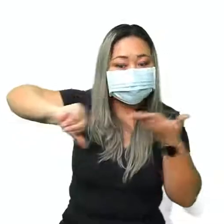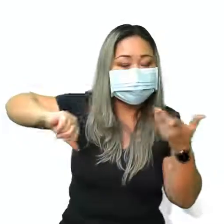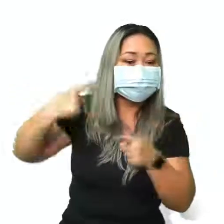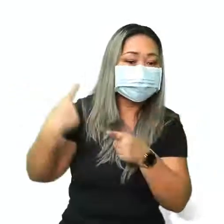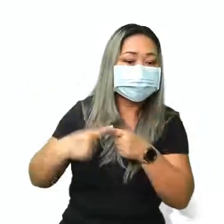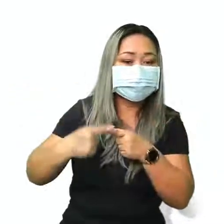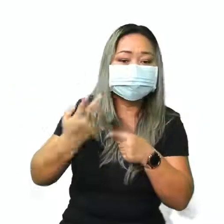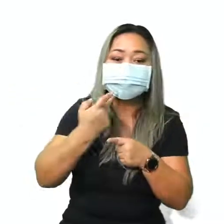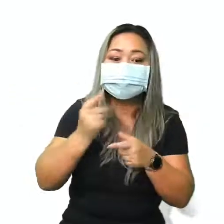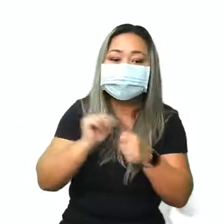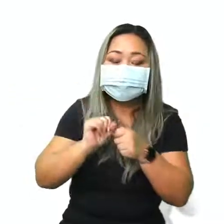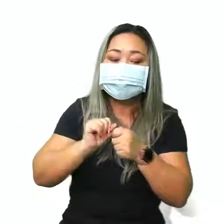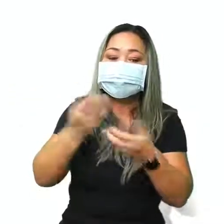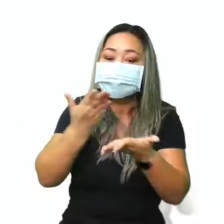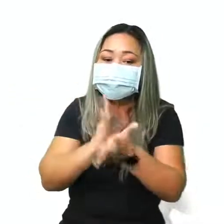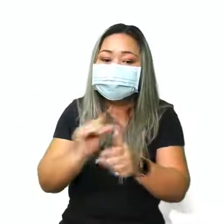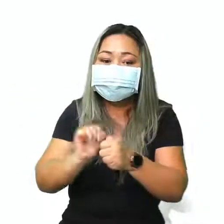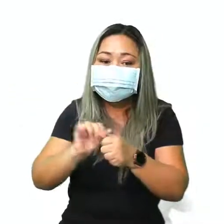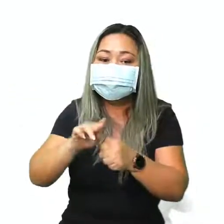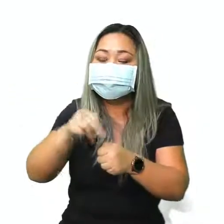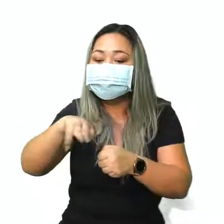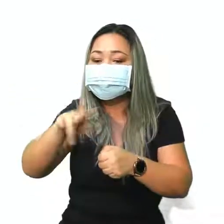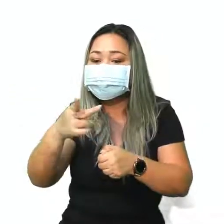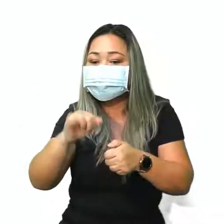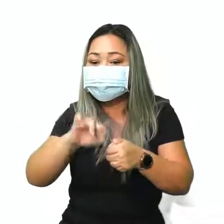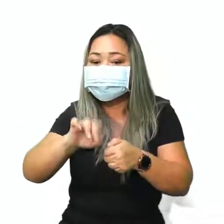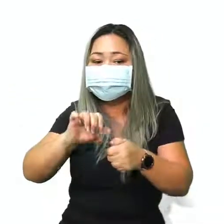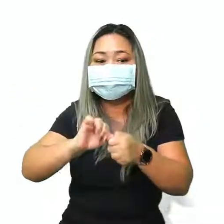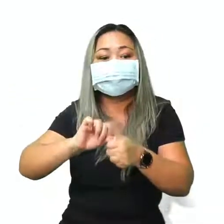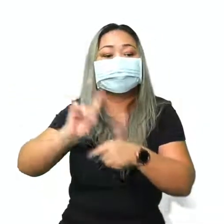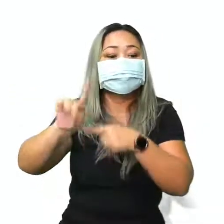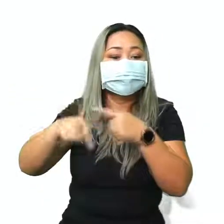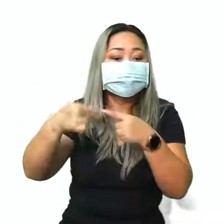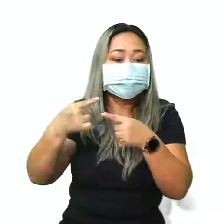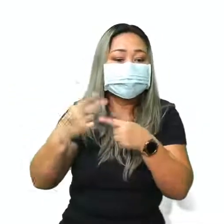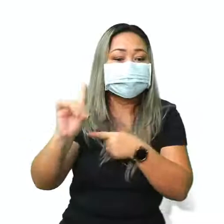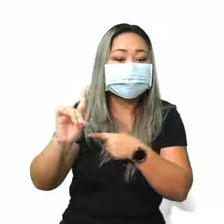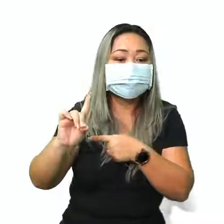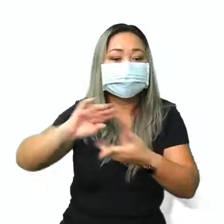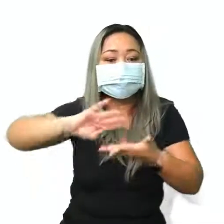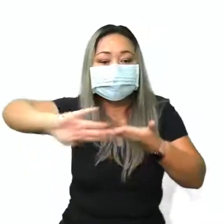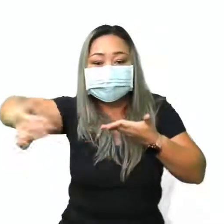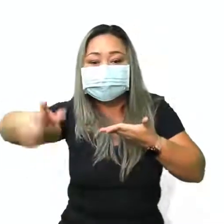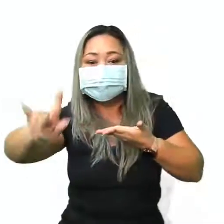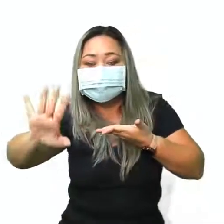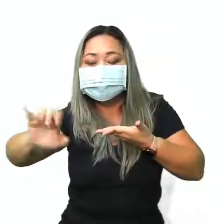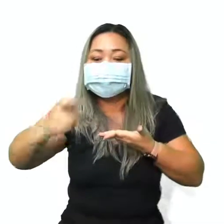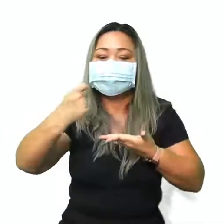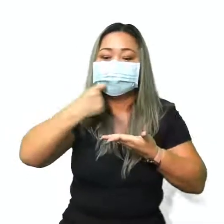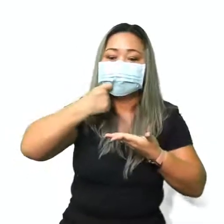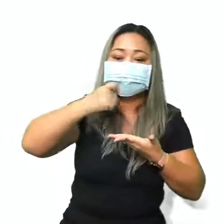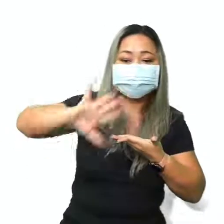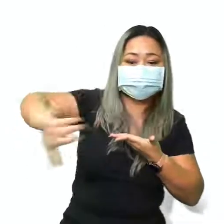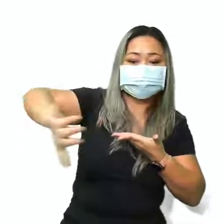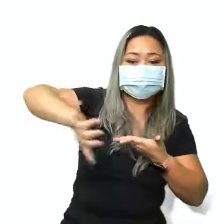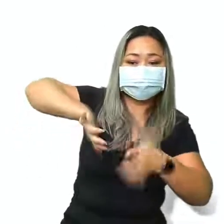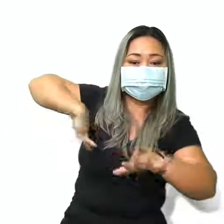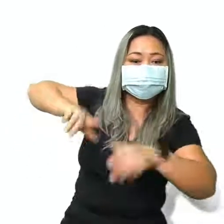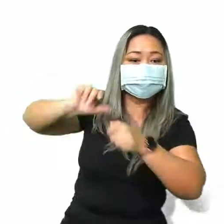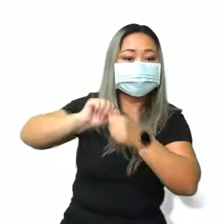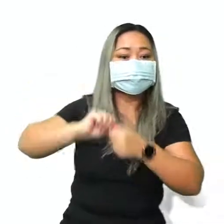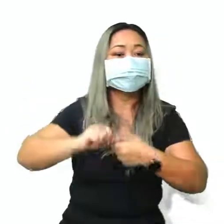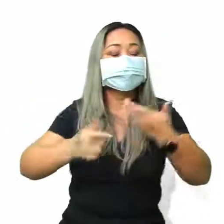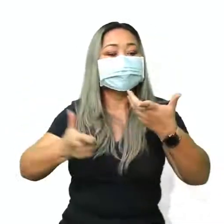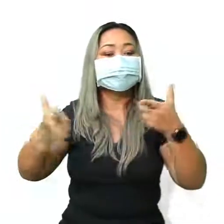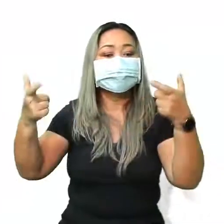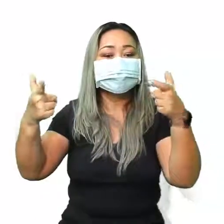Por quê? Eles estão falando de extinção de nicho ecológico, letra E. Letra D, isolamento geográfico dos peixes. Letra